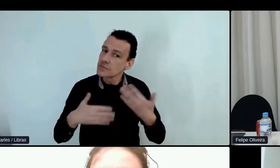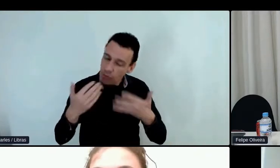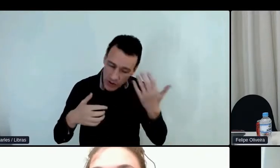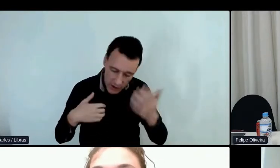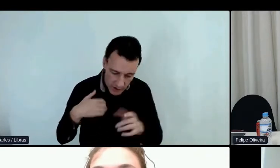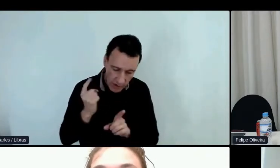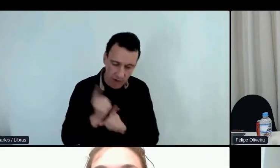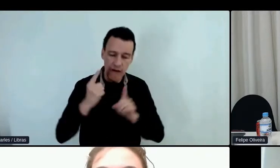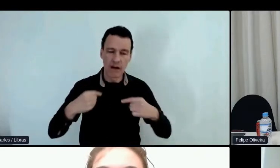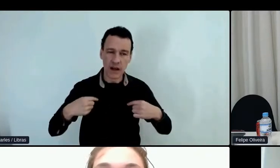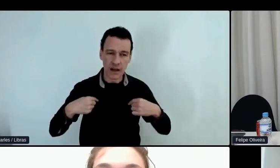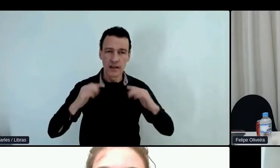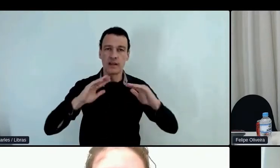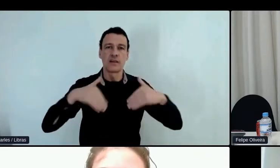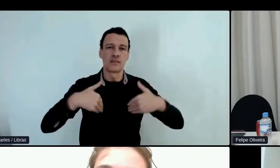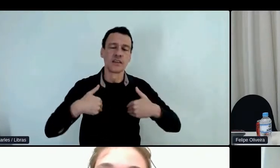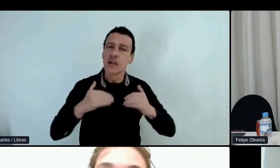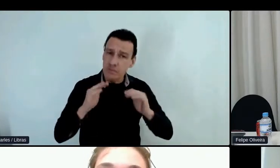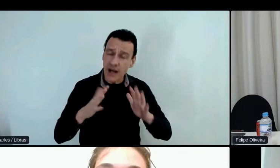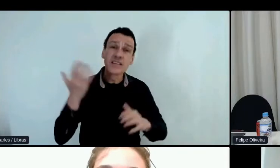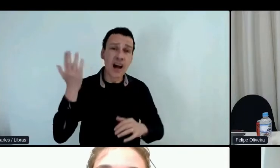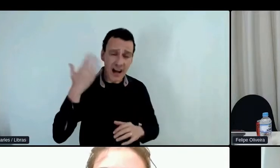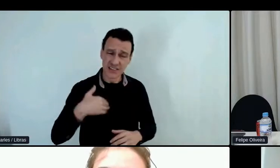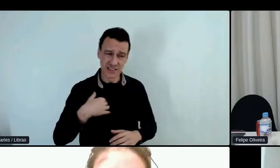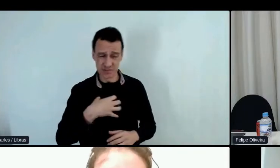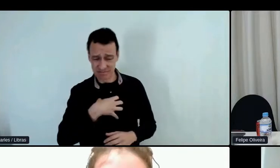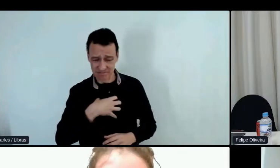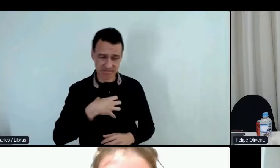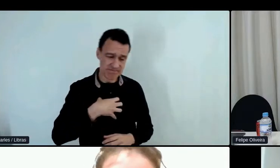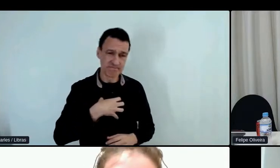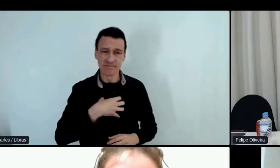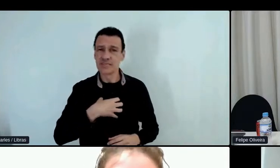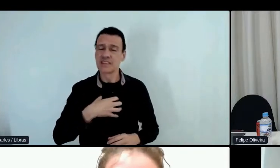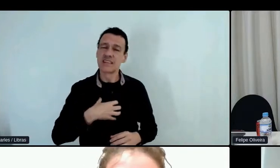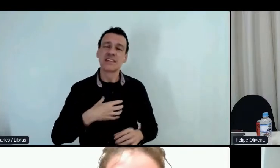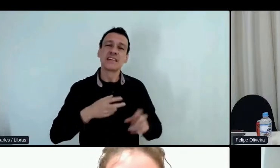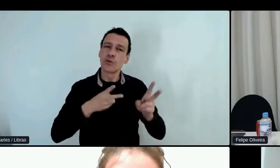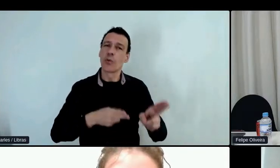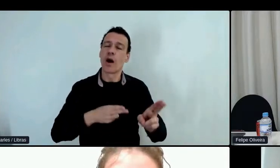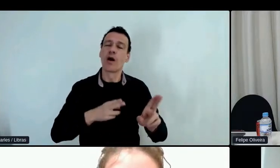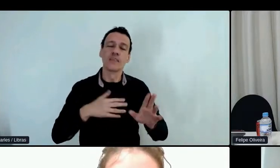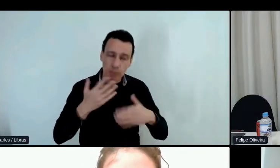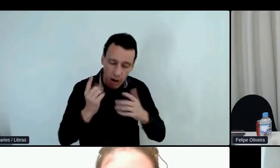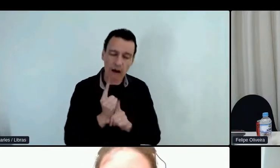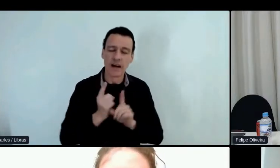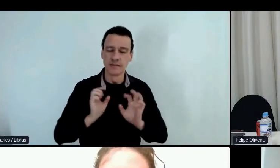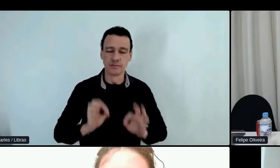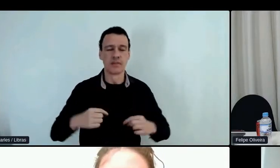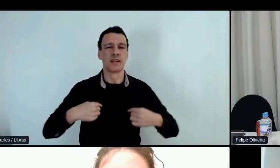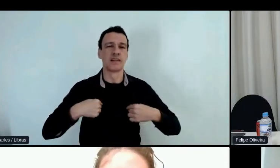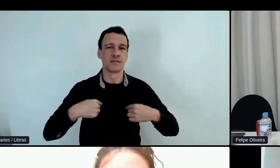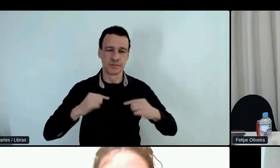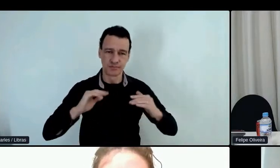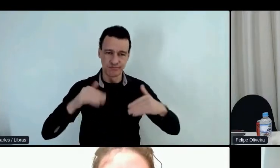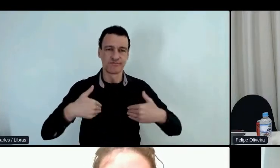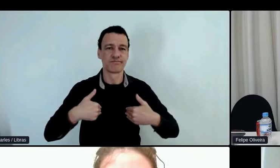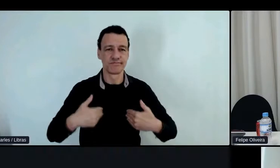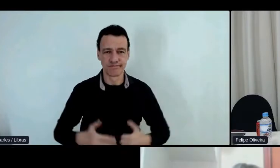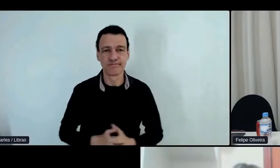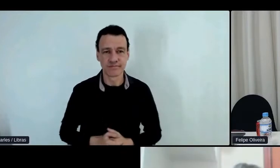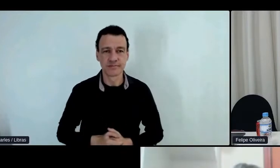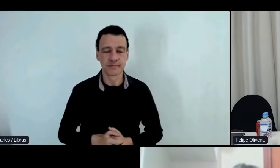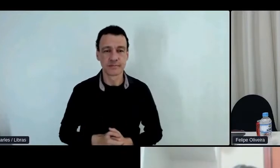necessidades diferenciadas de ensino por alguma dificuldade de aprendizagem, mesmo autismo.